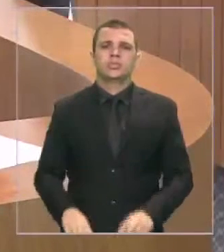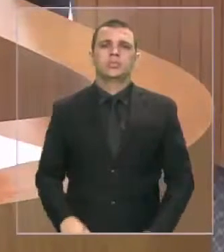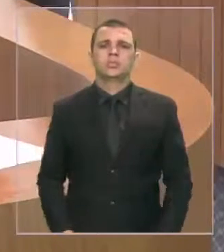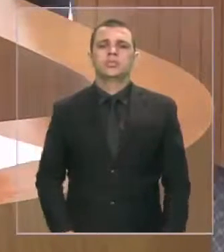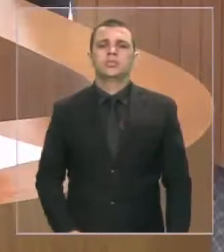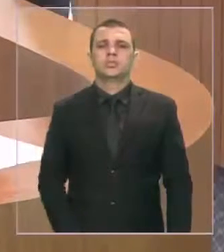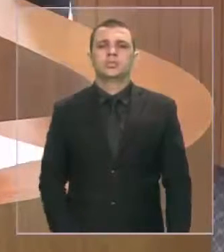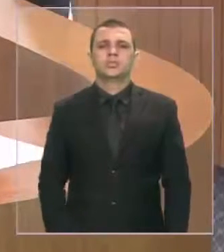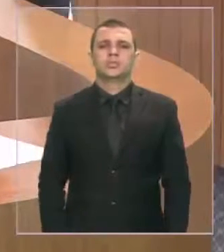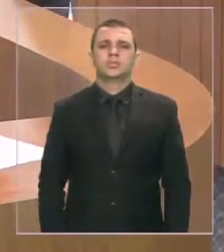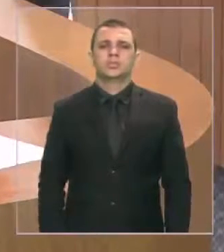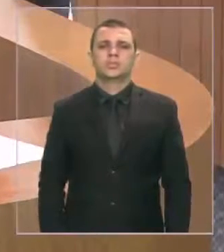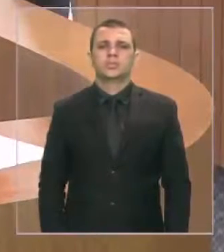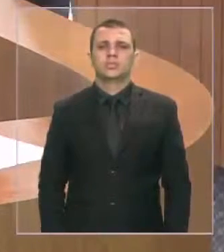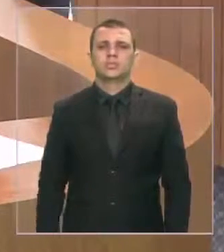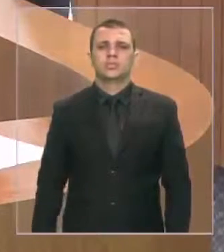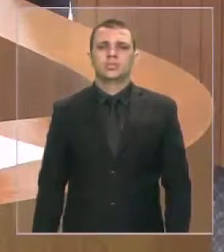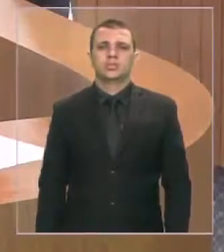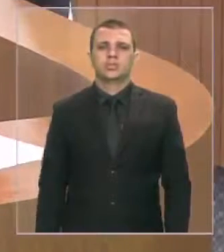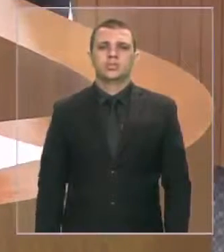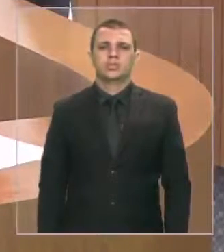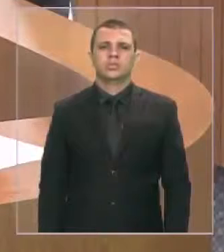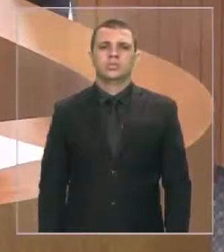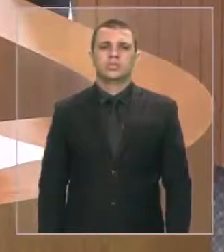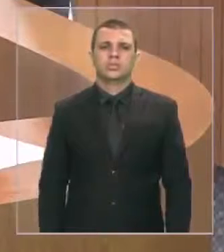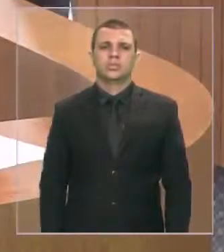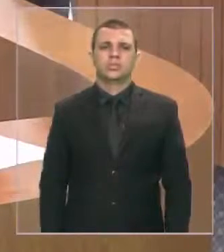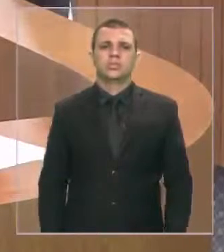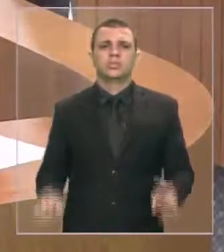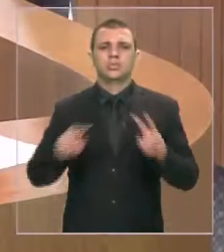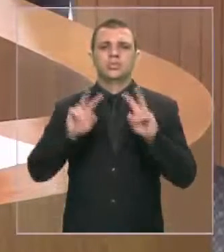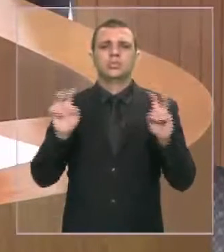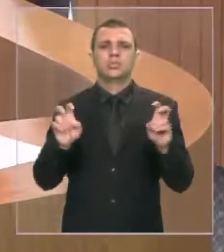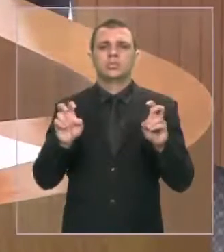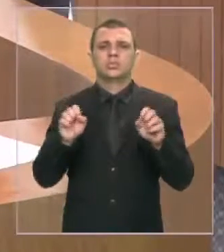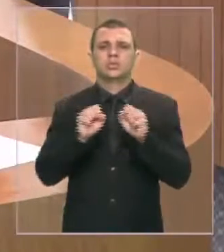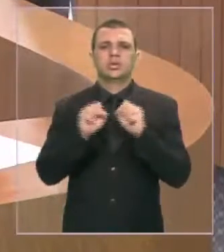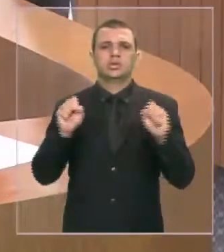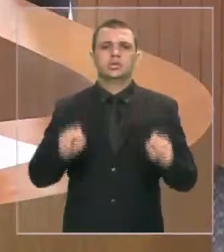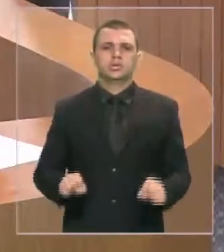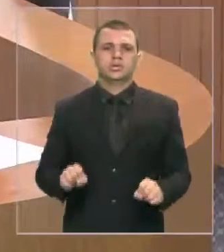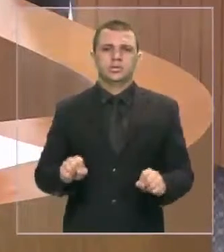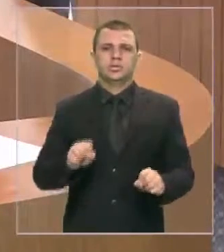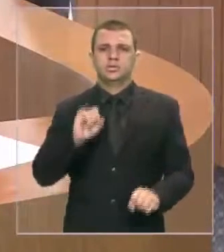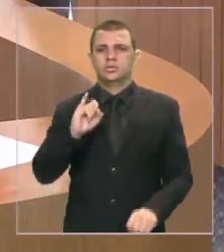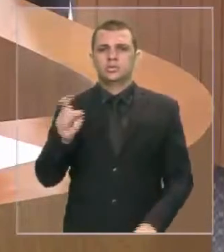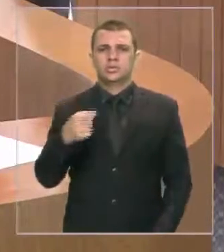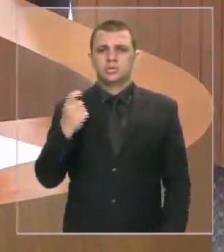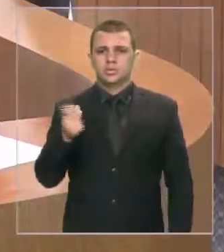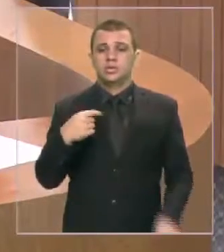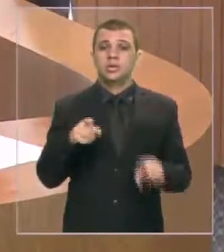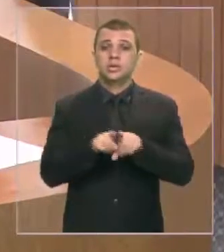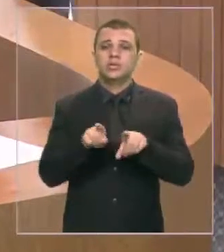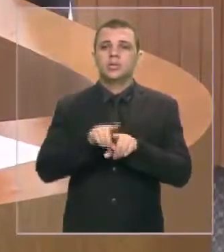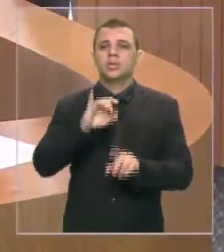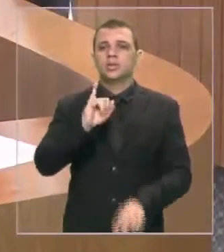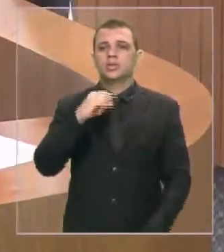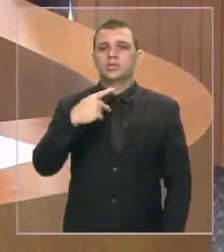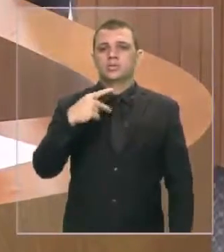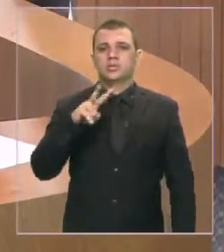da medida provisória do sistema tributário e a do IPVA.